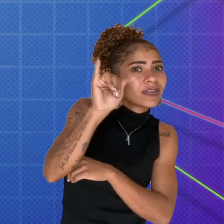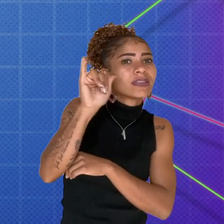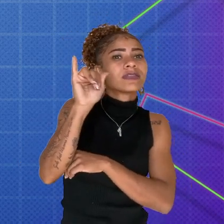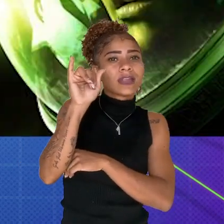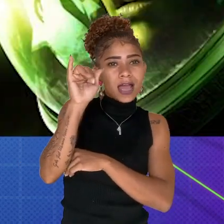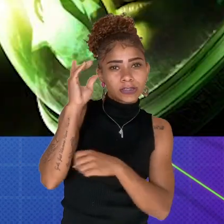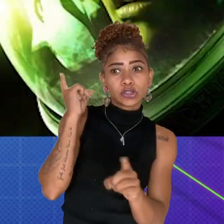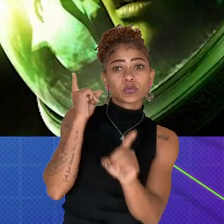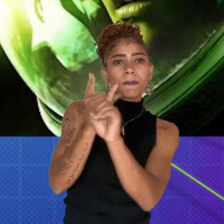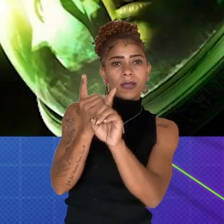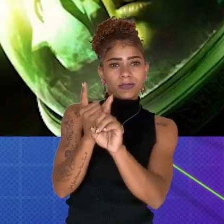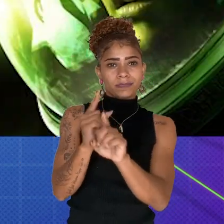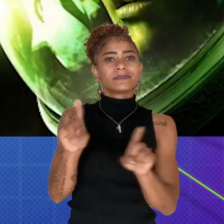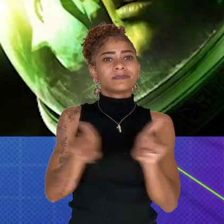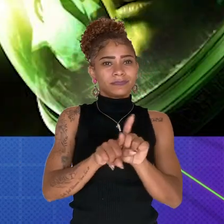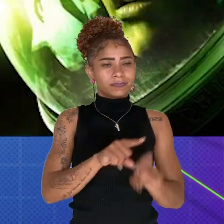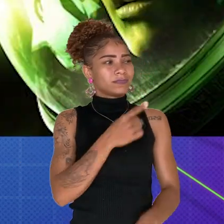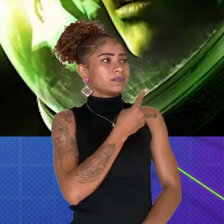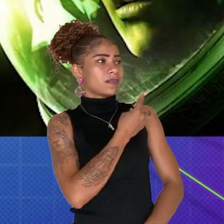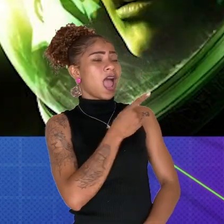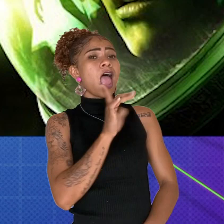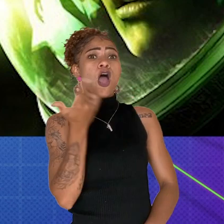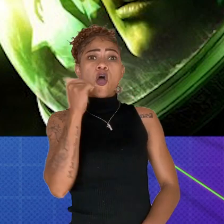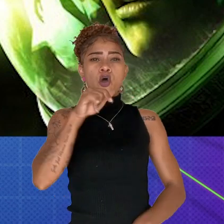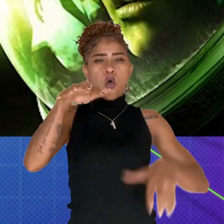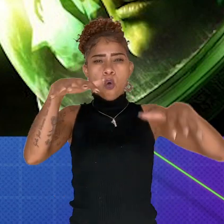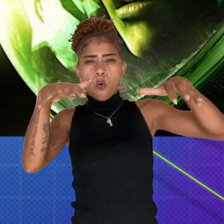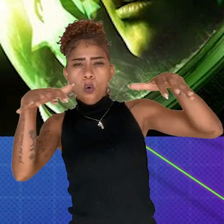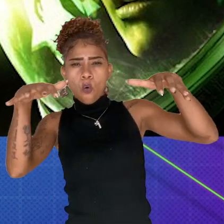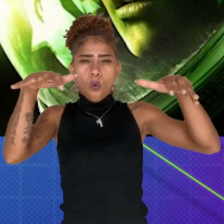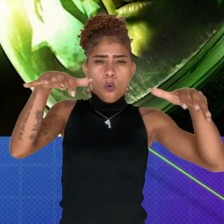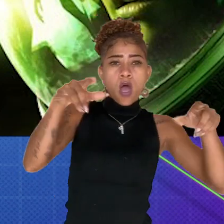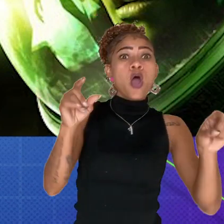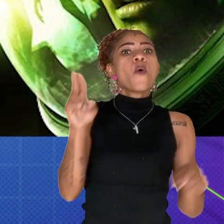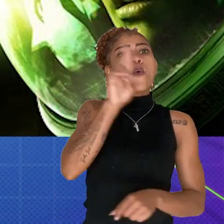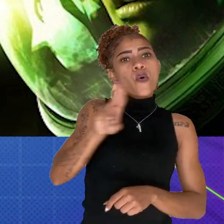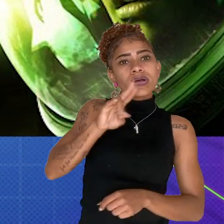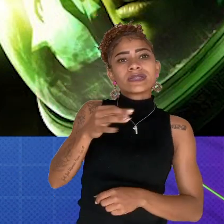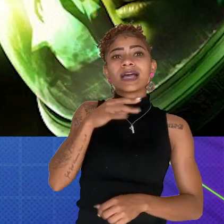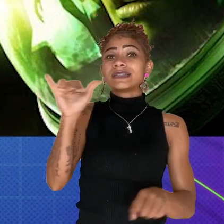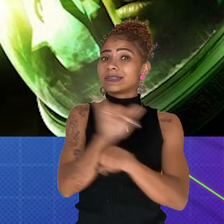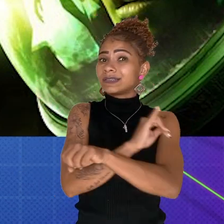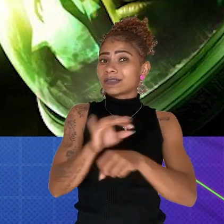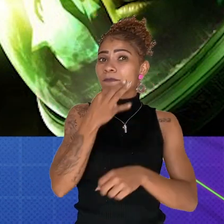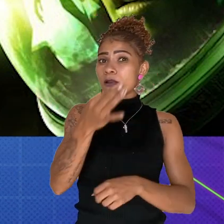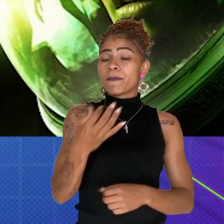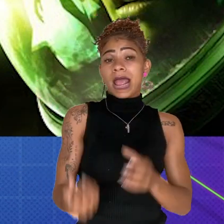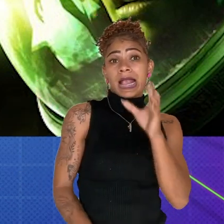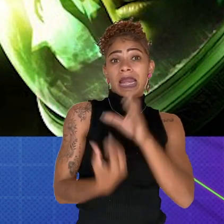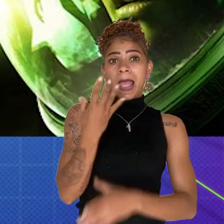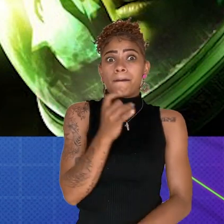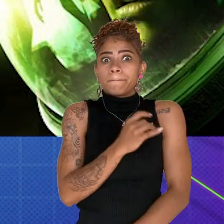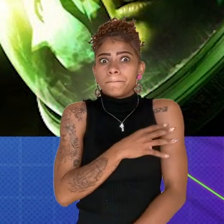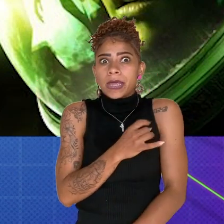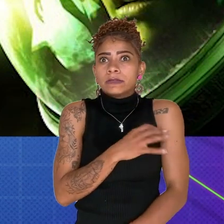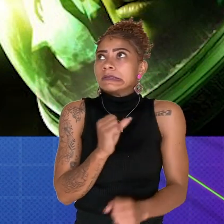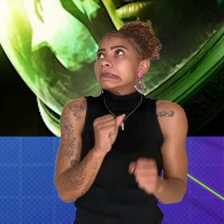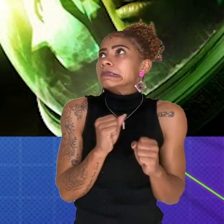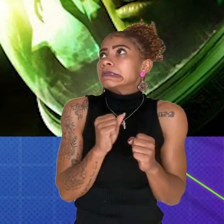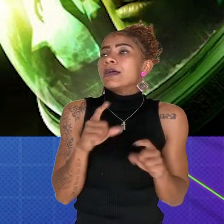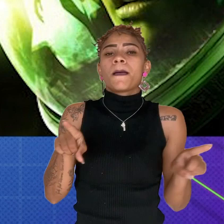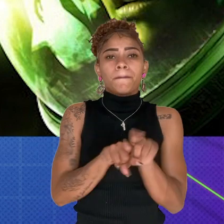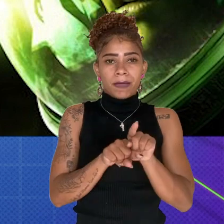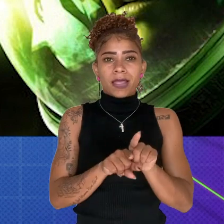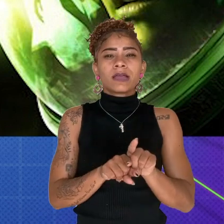detectado. Alien Isolation. Esse jogo de terror usa a mecânica de barulho para criar tensão e medo. O jogador